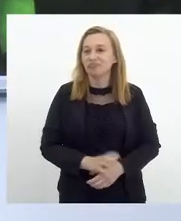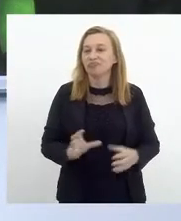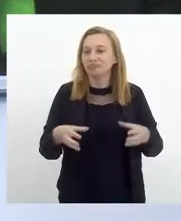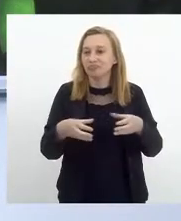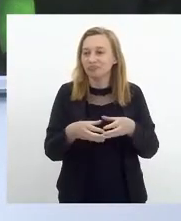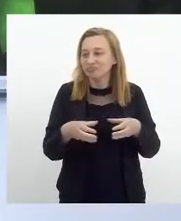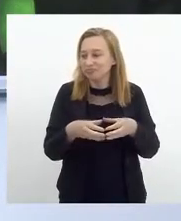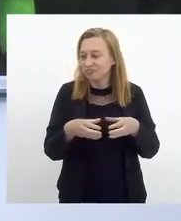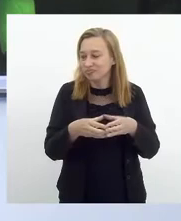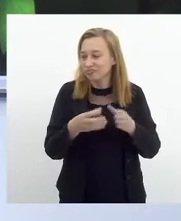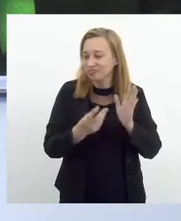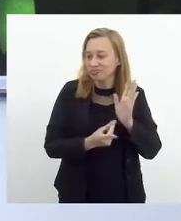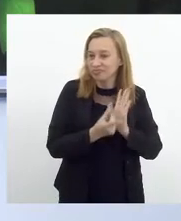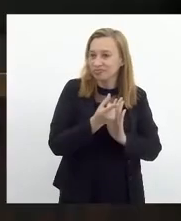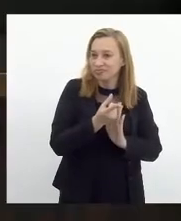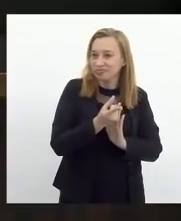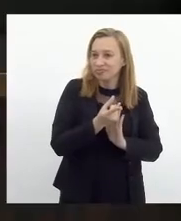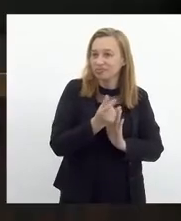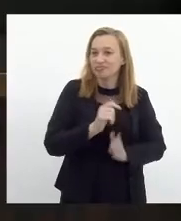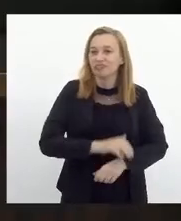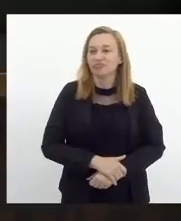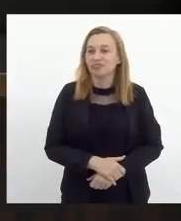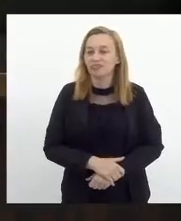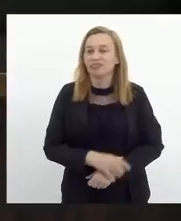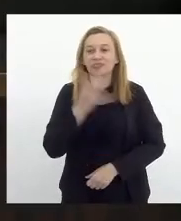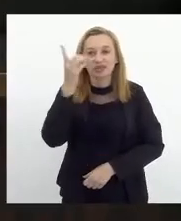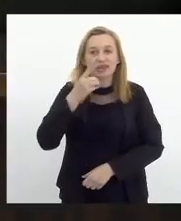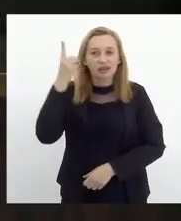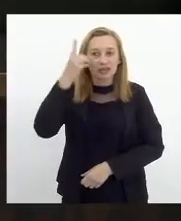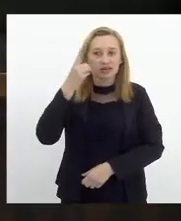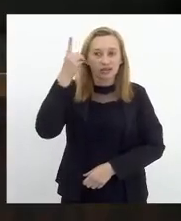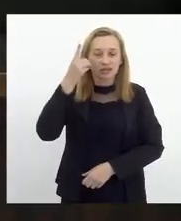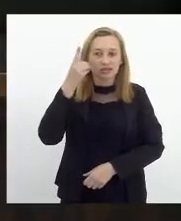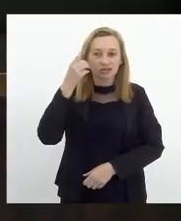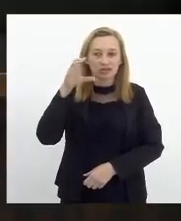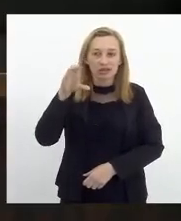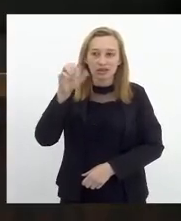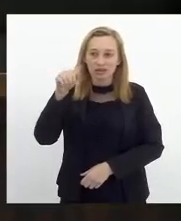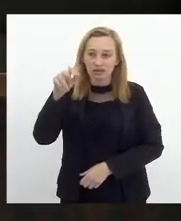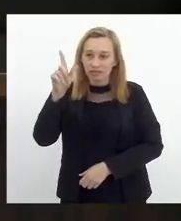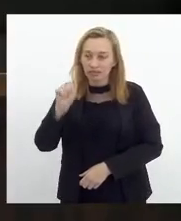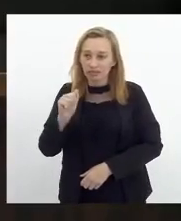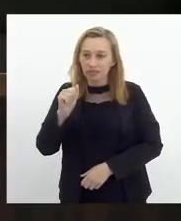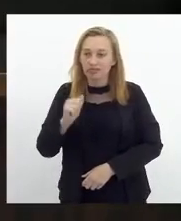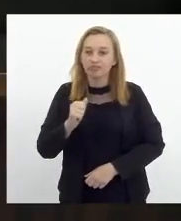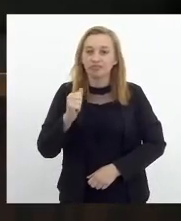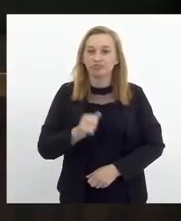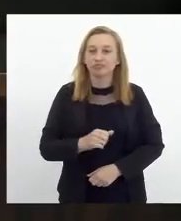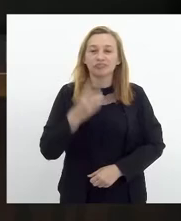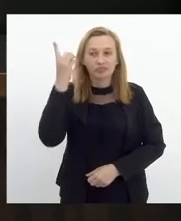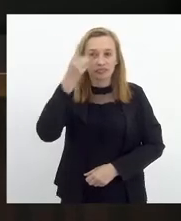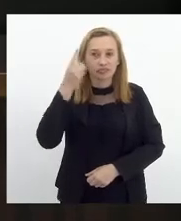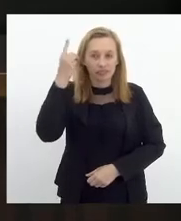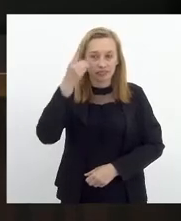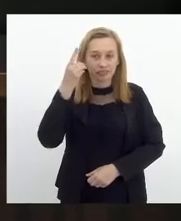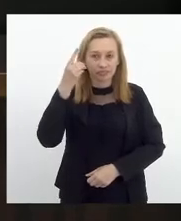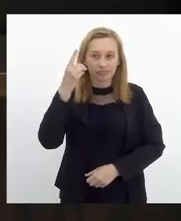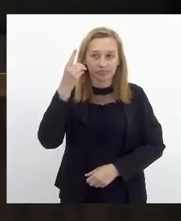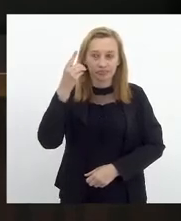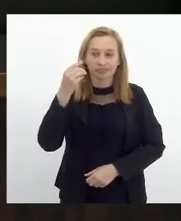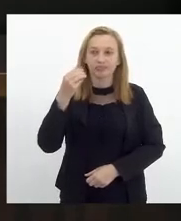Comissão de Orçamento, deputado Márcio Canella. Deputado Márcio Pacheco.